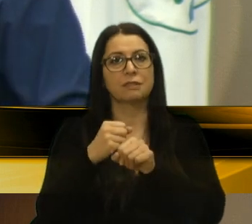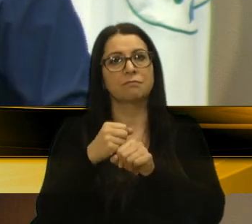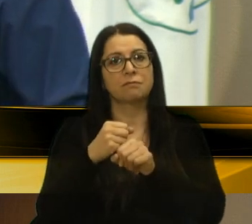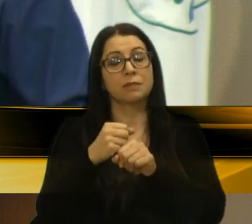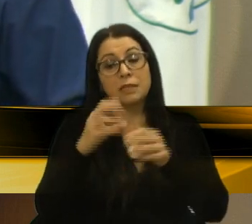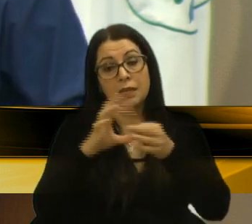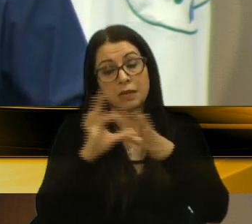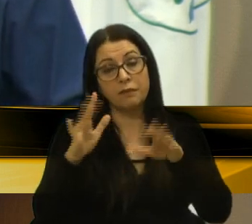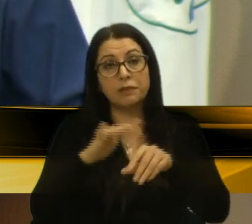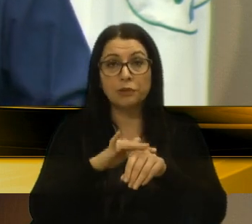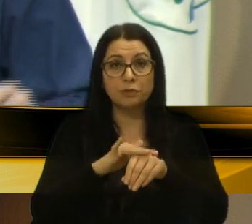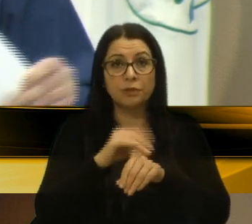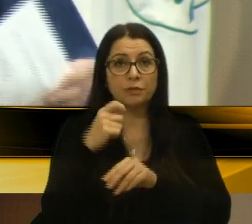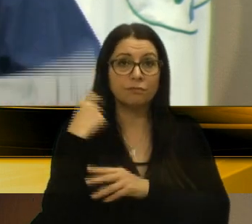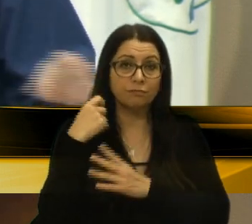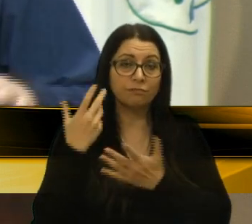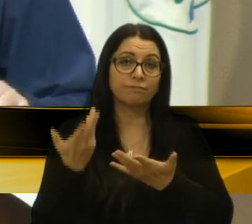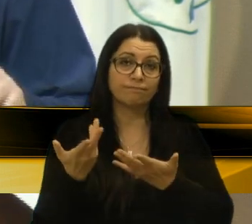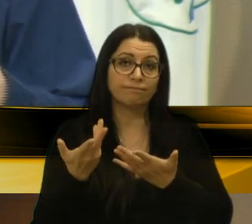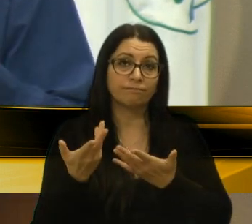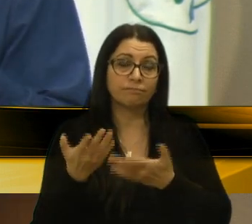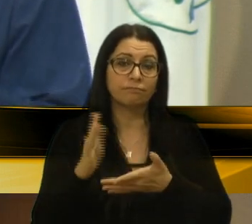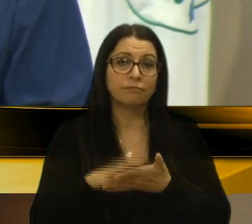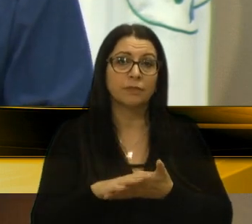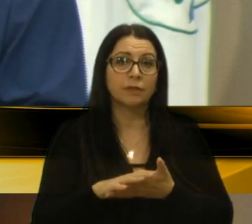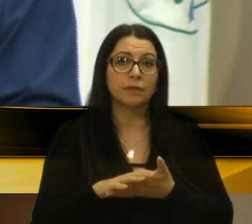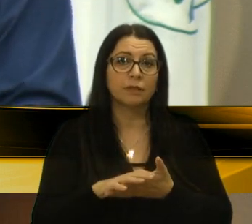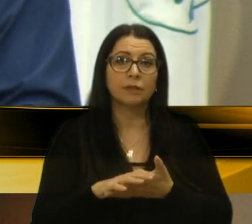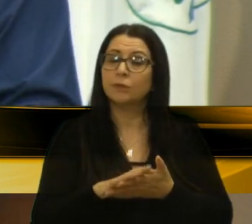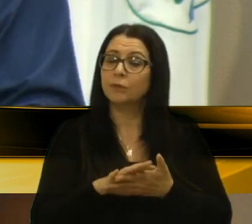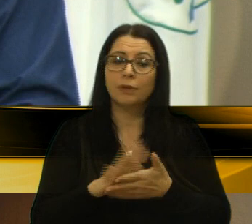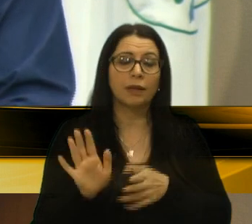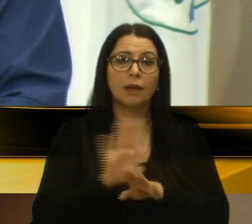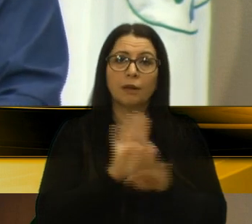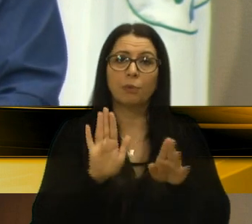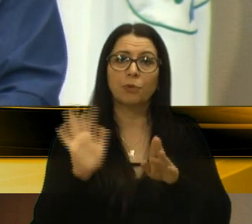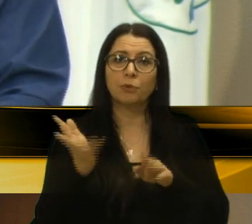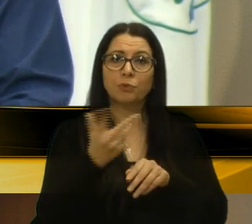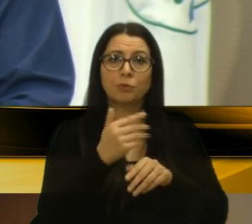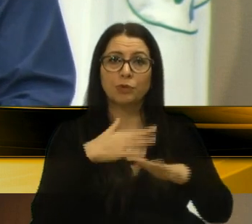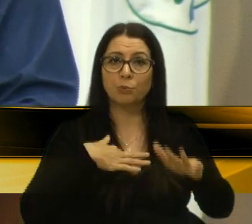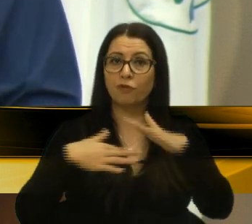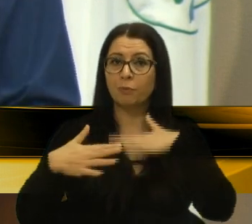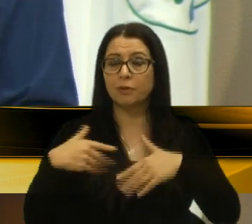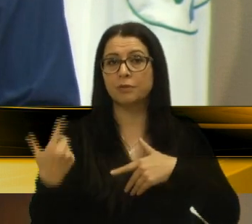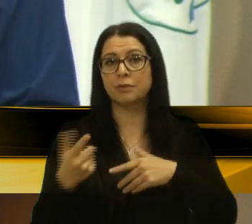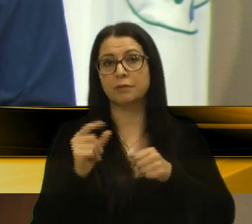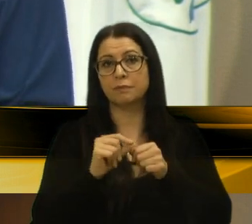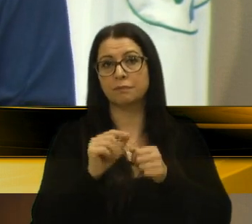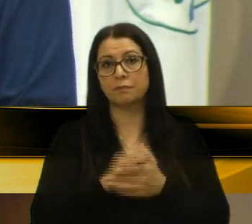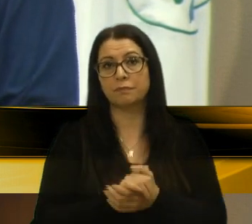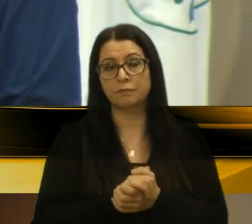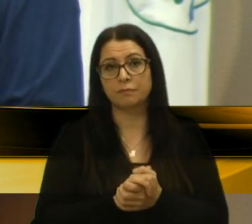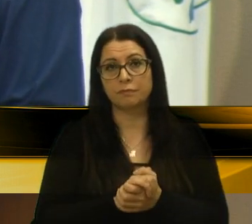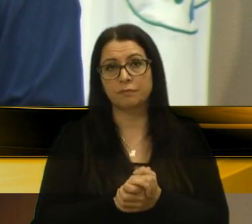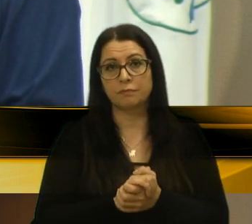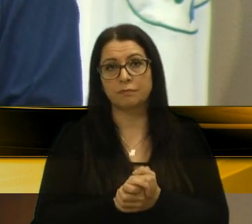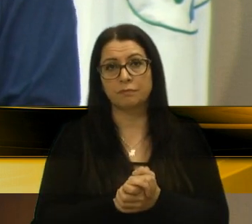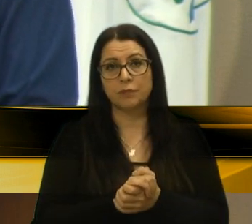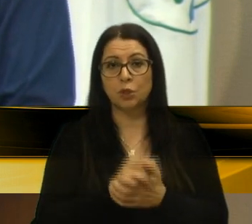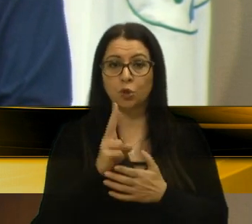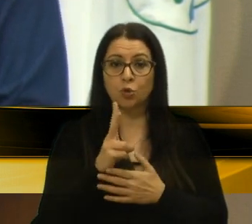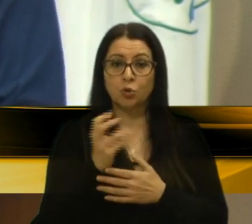livre da doença no Rio Grande do Sul. Ou seja, sepulta todas essas movimentações que vínhamos fazendo. 2